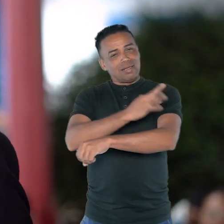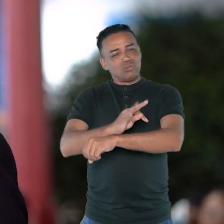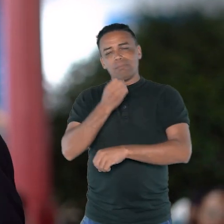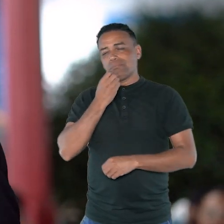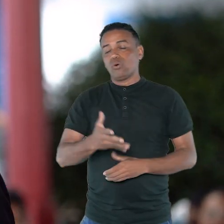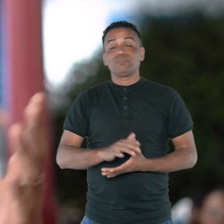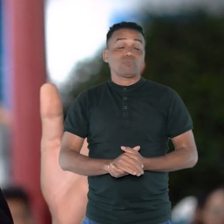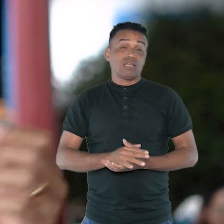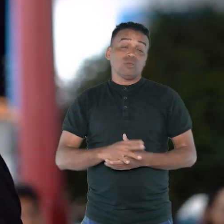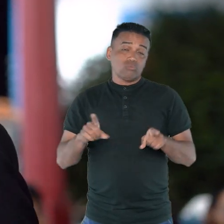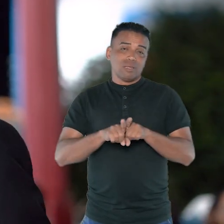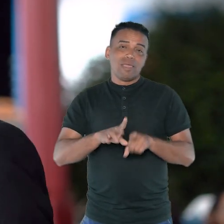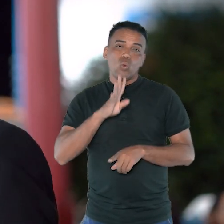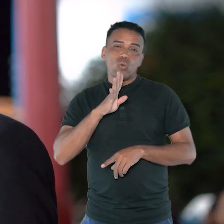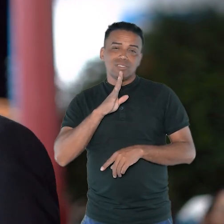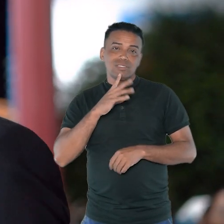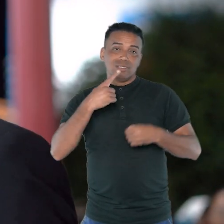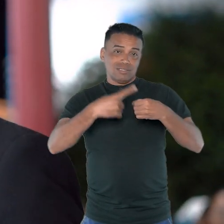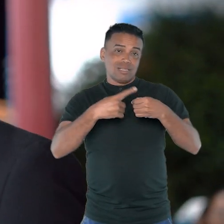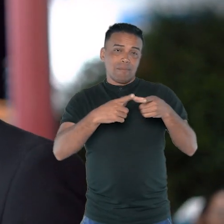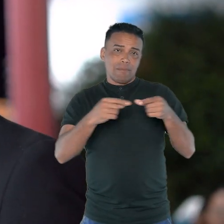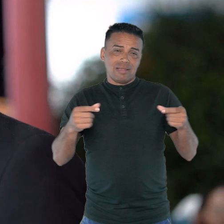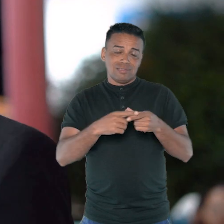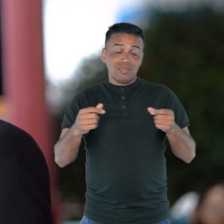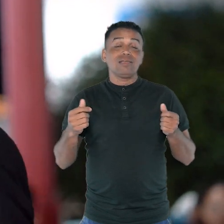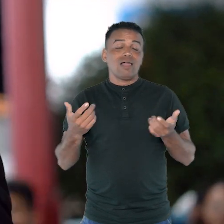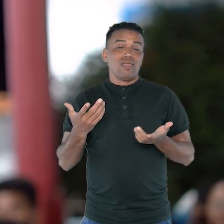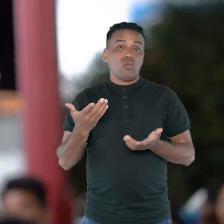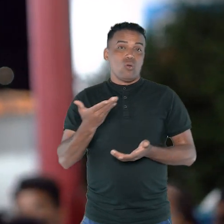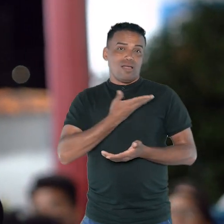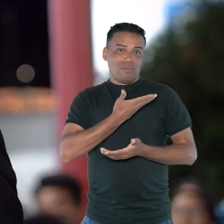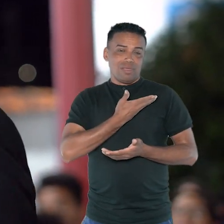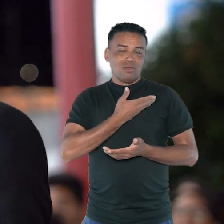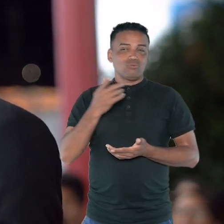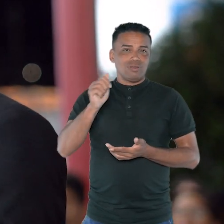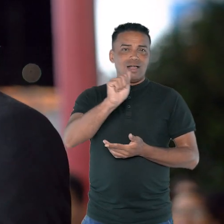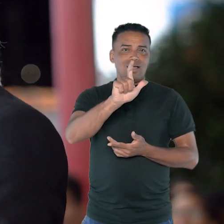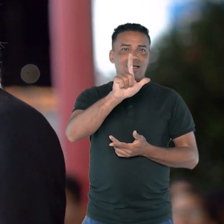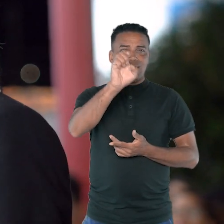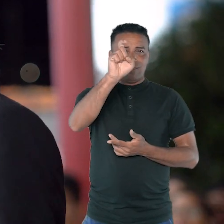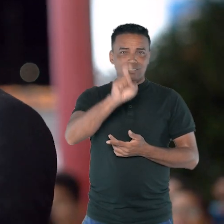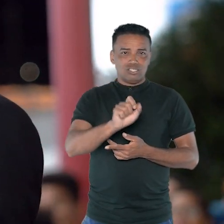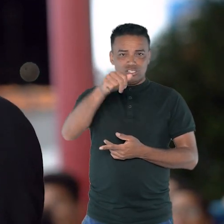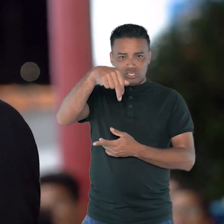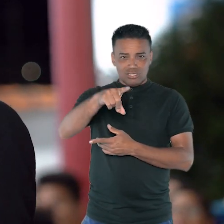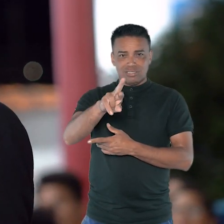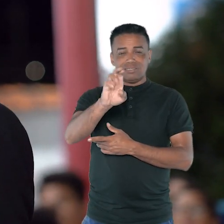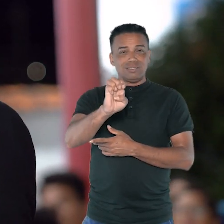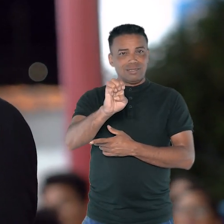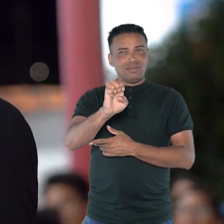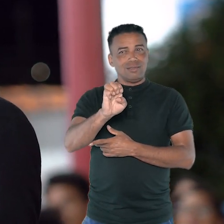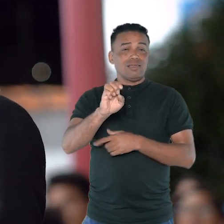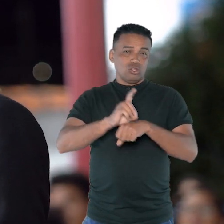Também conheci Brasília. Eu fui colega do Alexandre fazendo doutorado lá. Acho que eu não guardo tantas memórias boas assim, porque eu acho